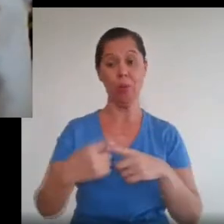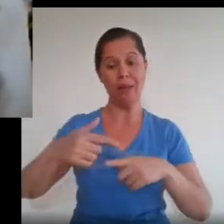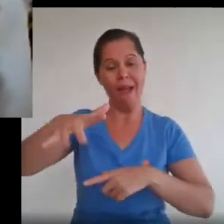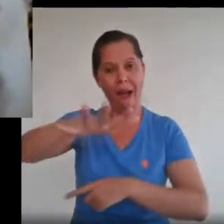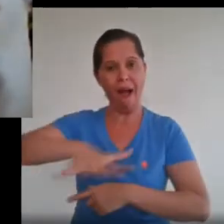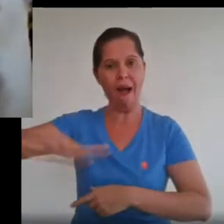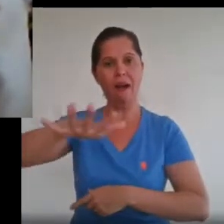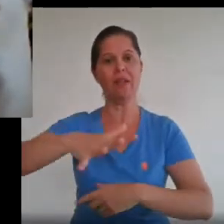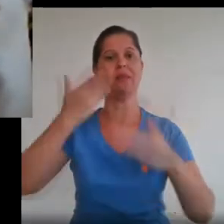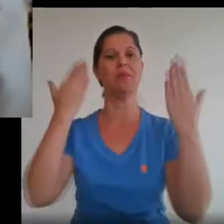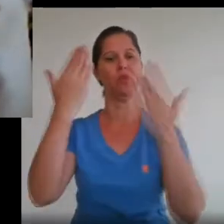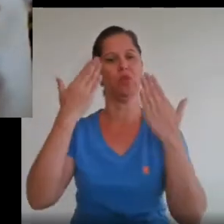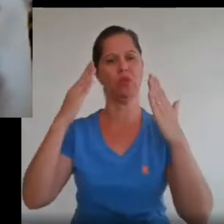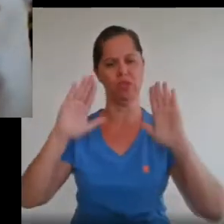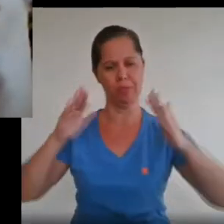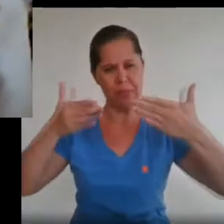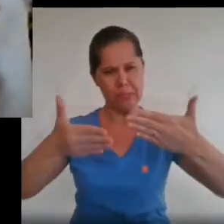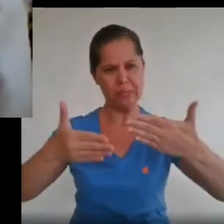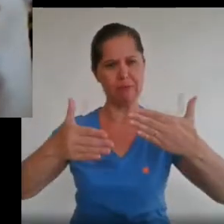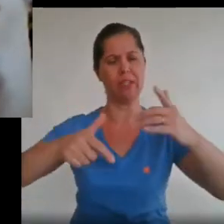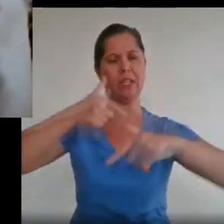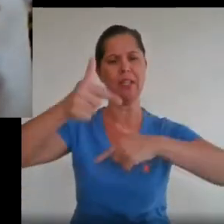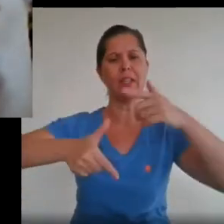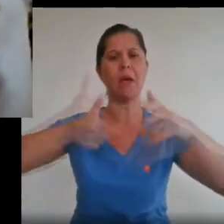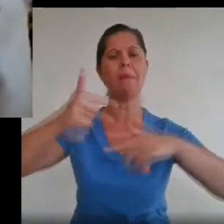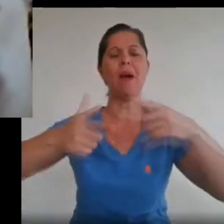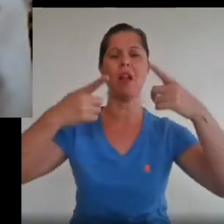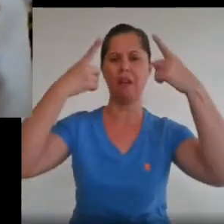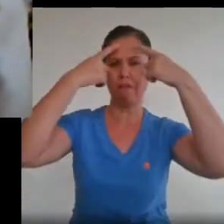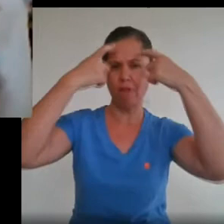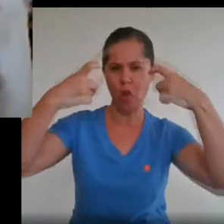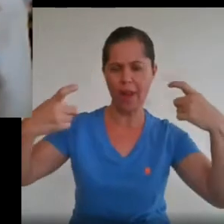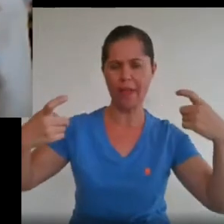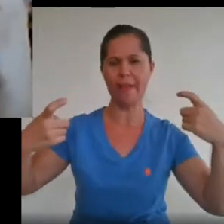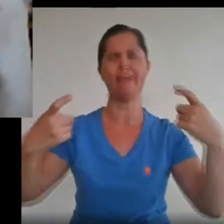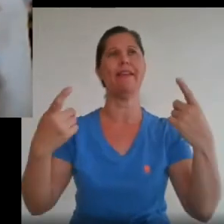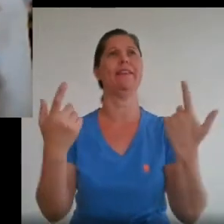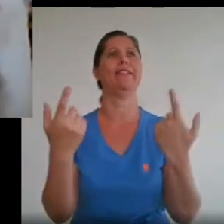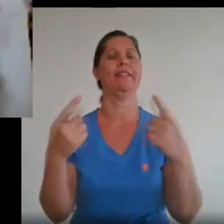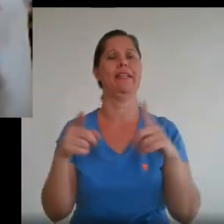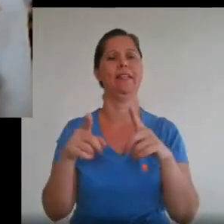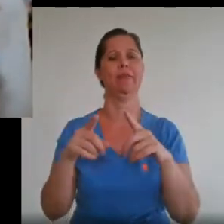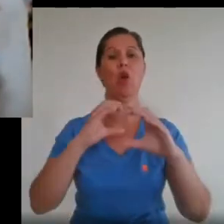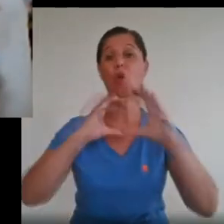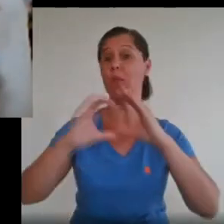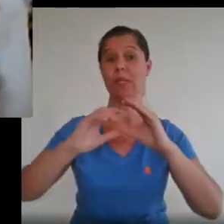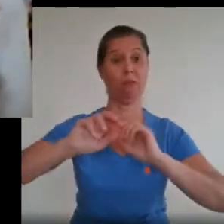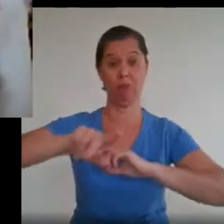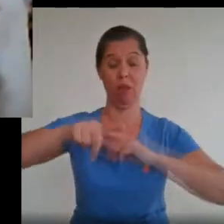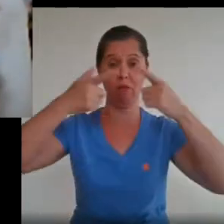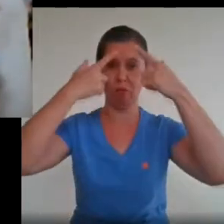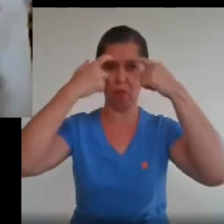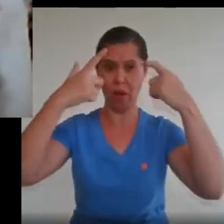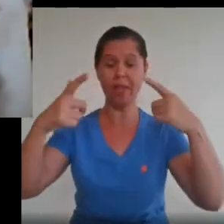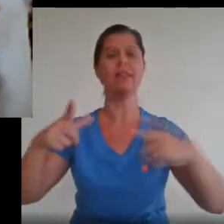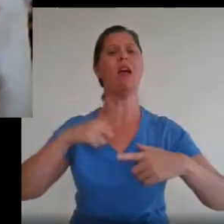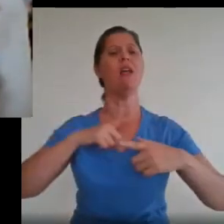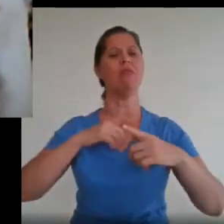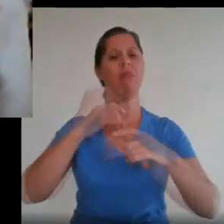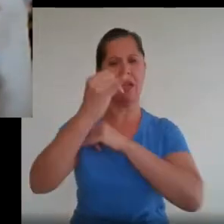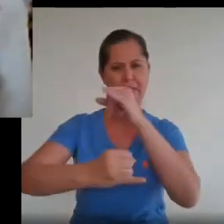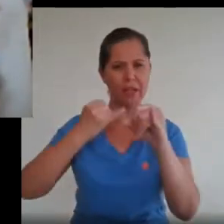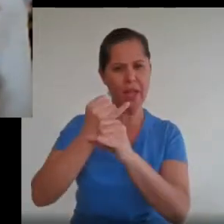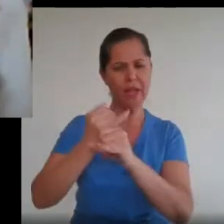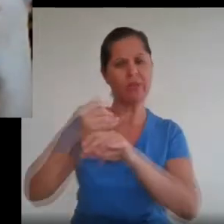que trabalham com violência com a comunicação não violenta, foi super